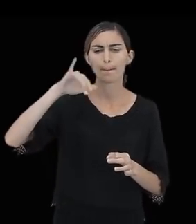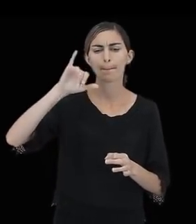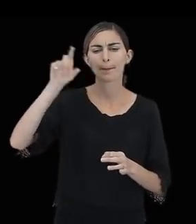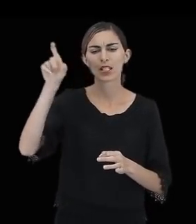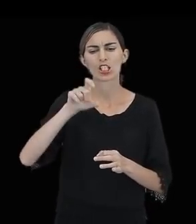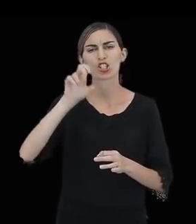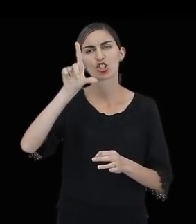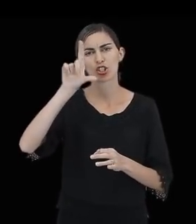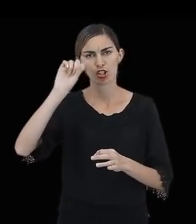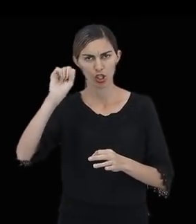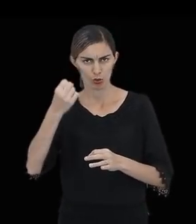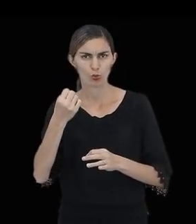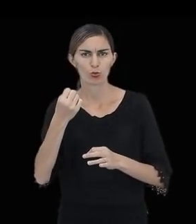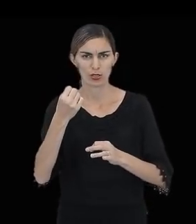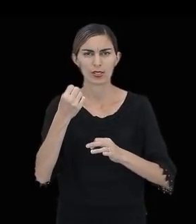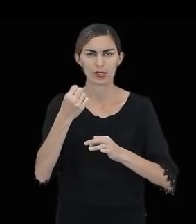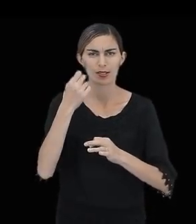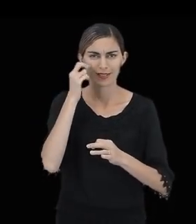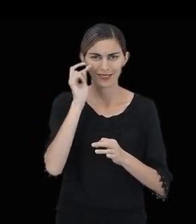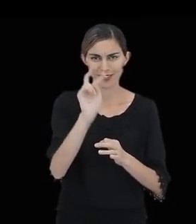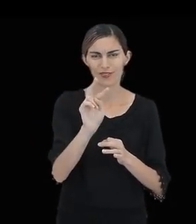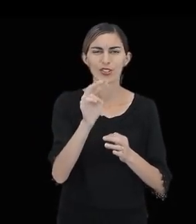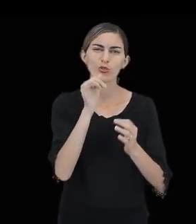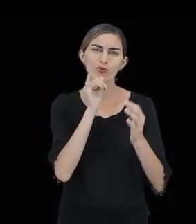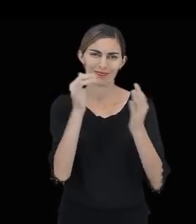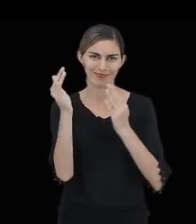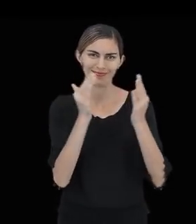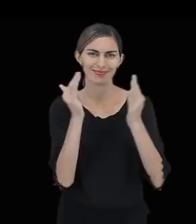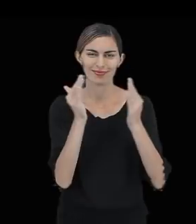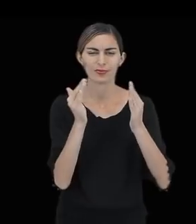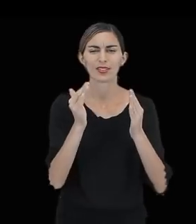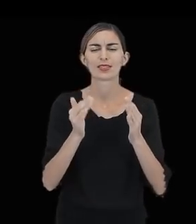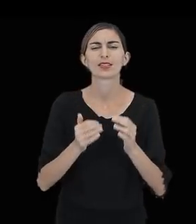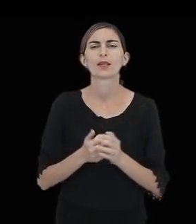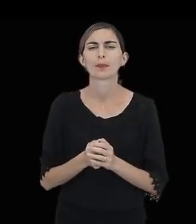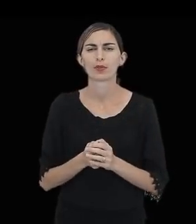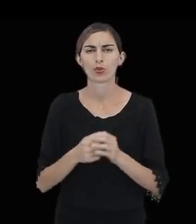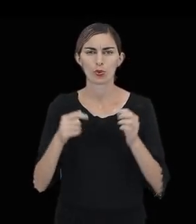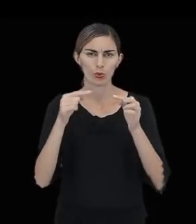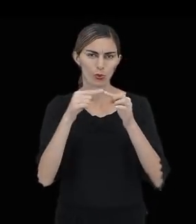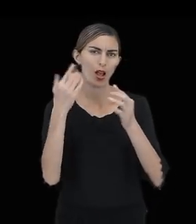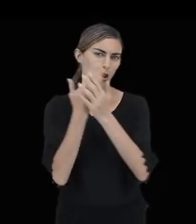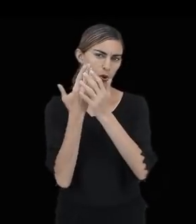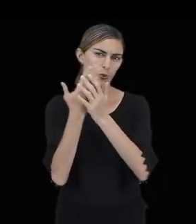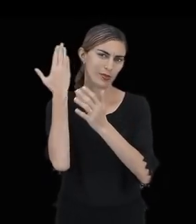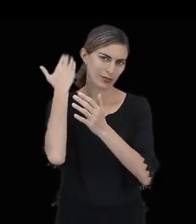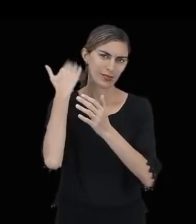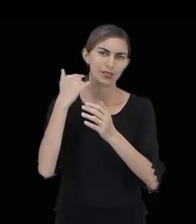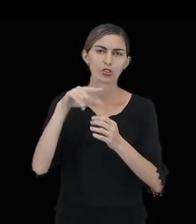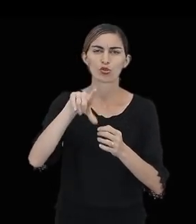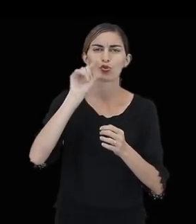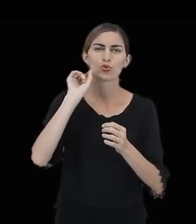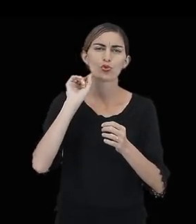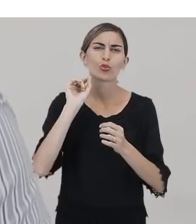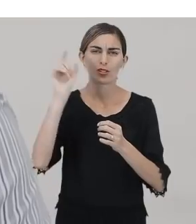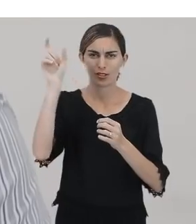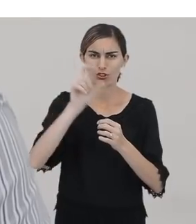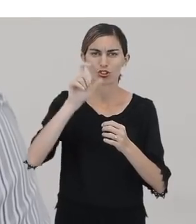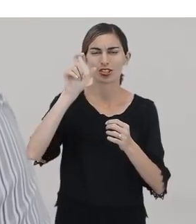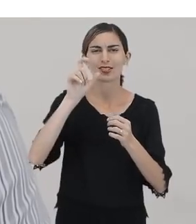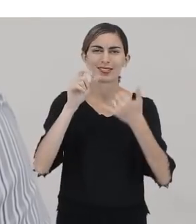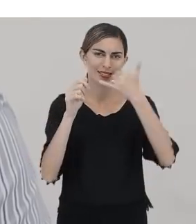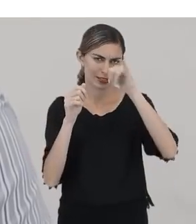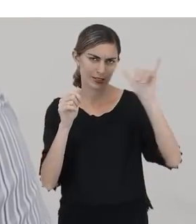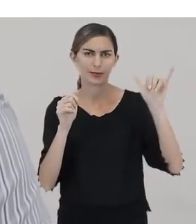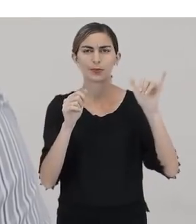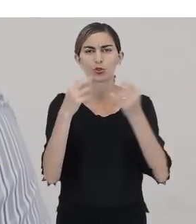pixel PX que a gente viu no exemplo da aula anterior, para definir a posição x e y